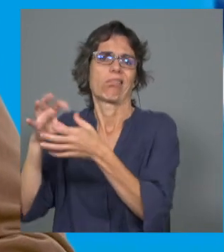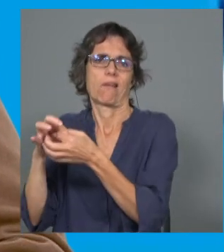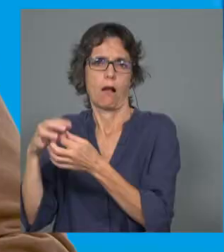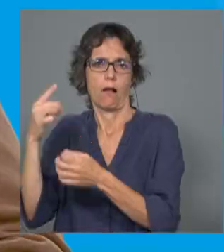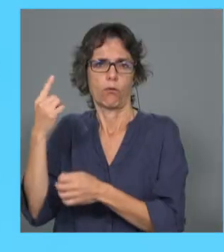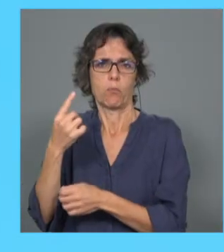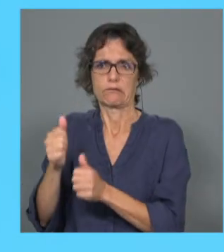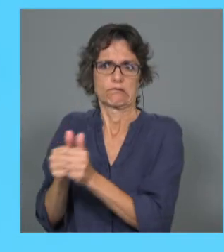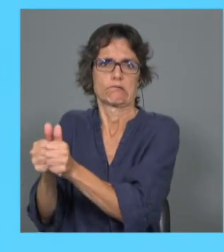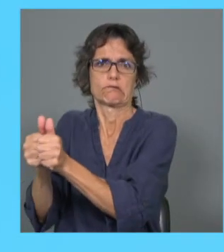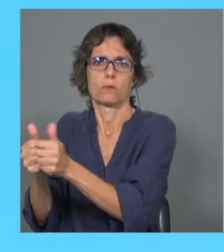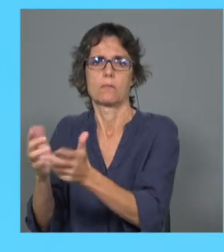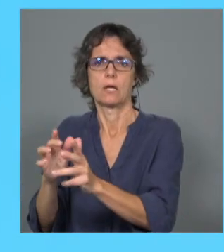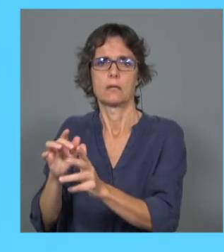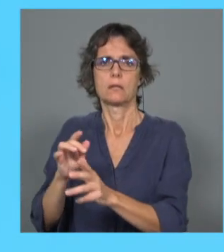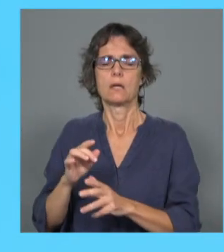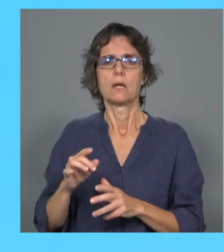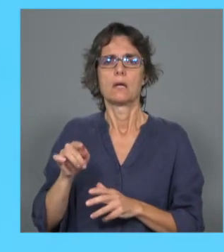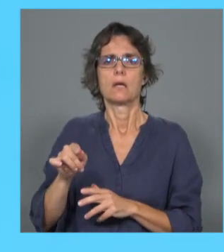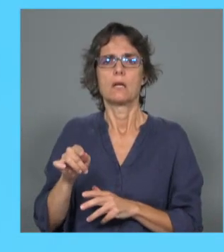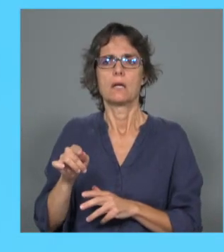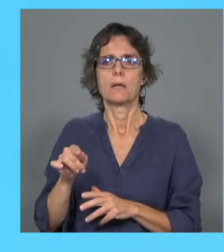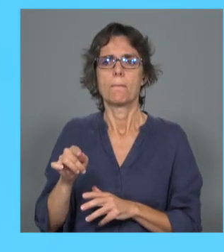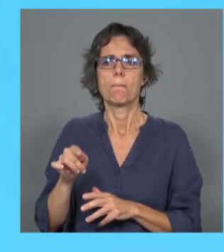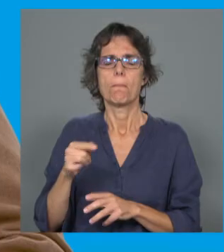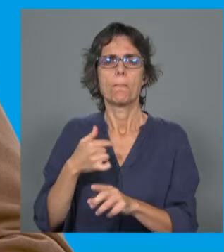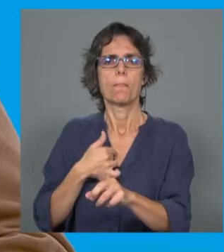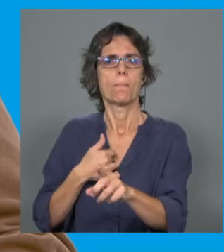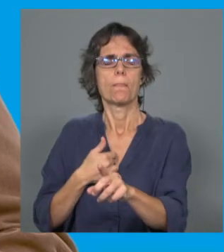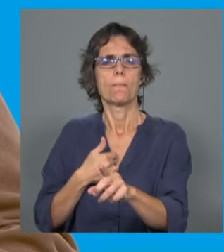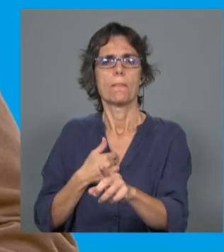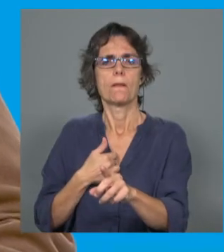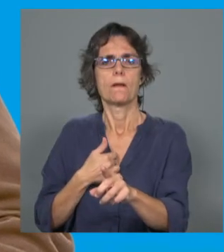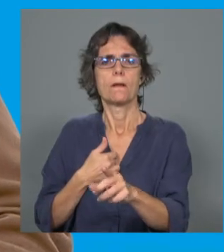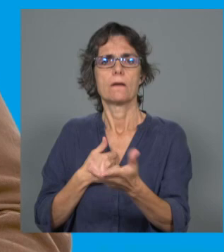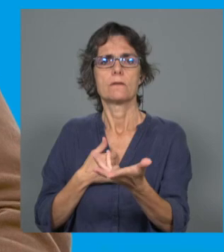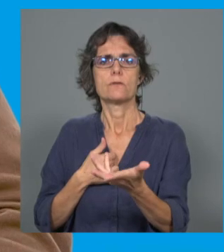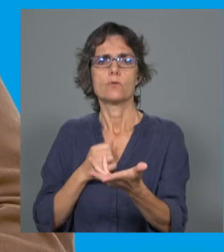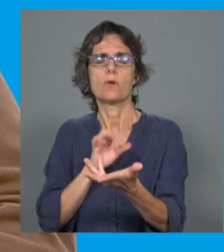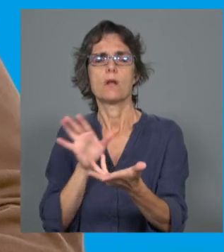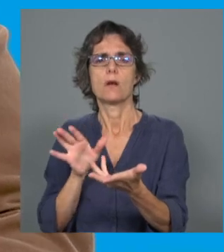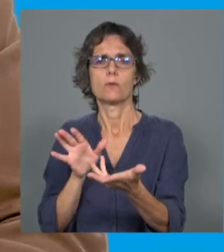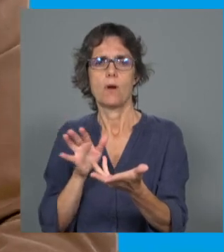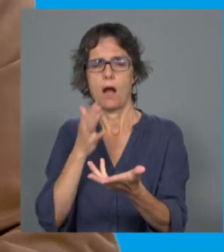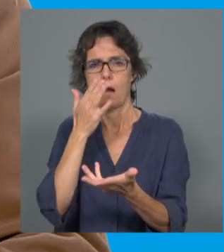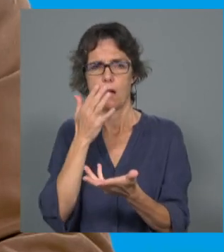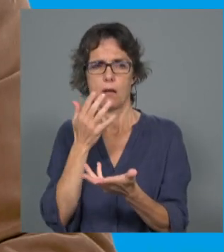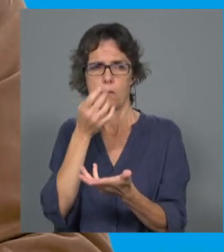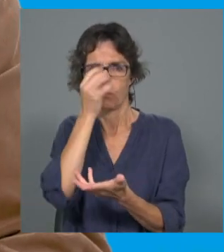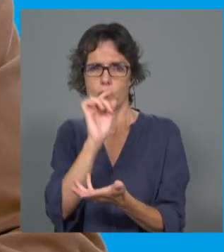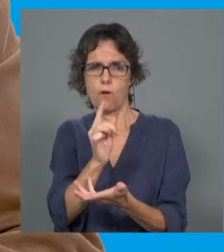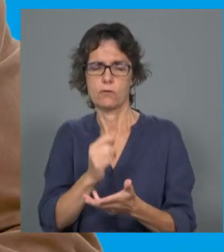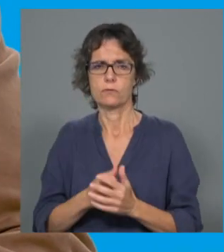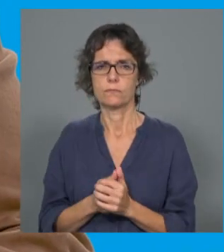tem acompanhado estes apelos à mobilização por parte do Patriarca Cirilo, da Igreja Ortodoxa Russa? A mobilização é